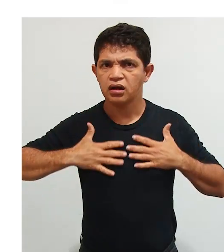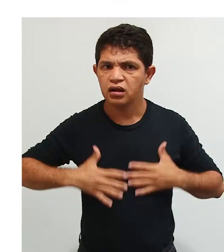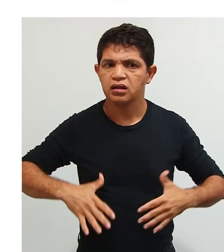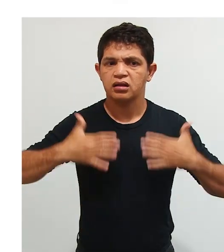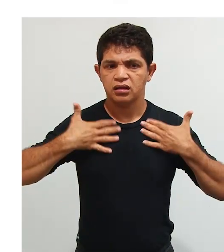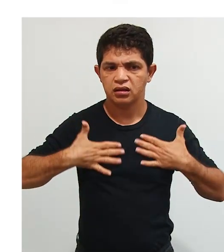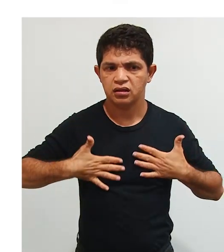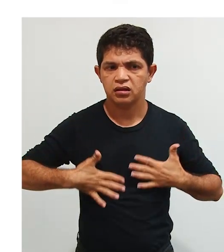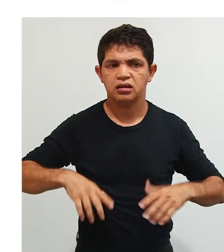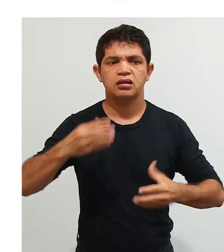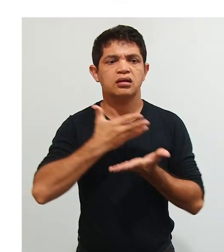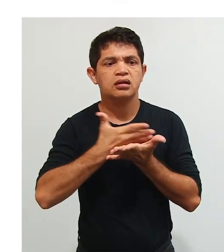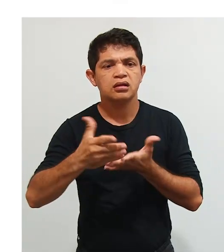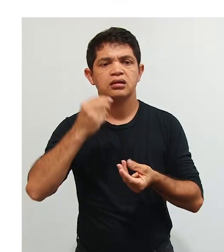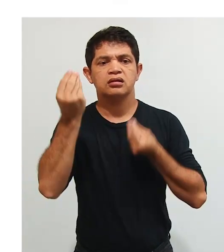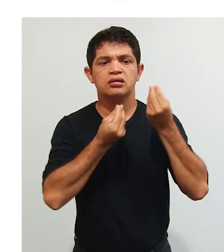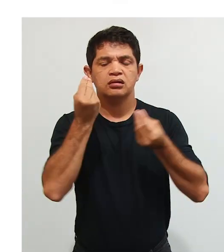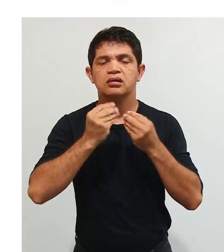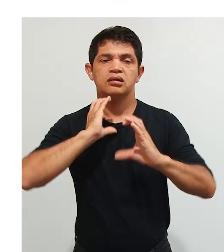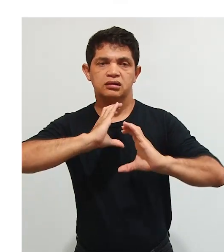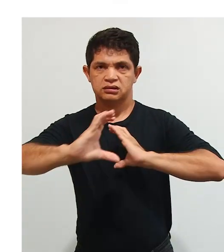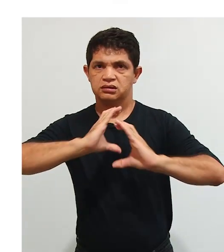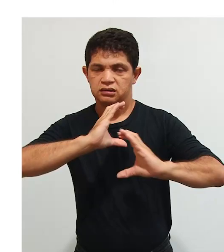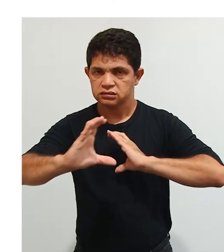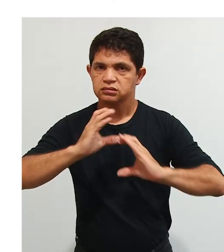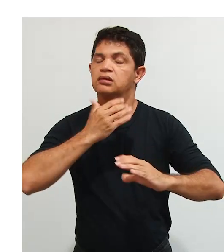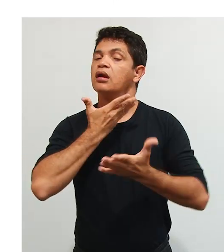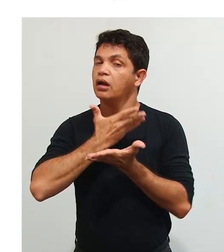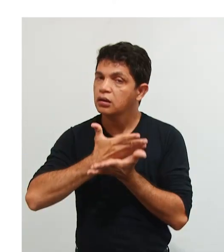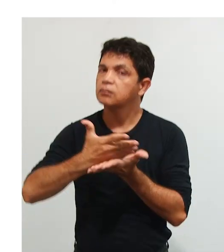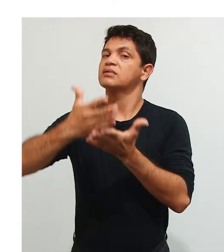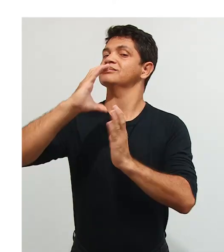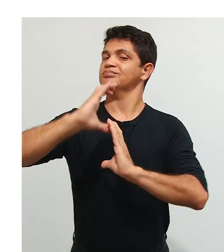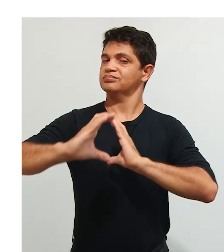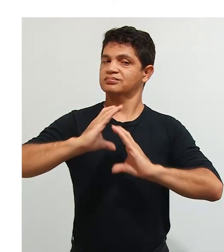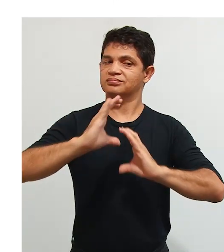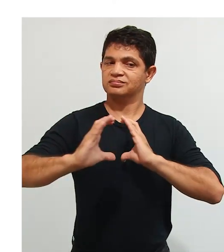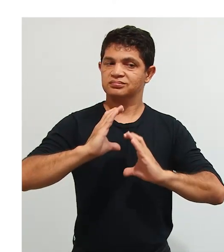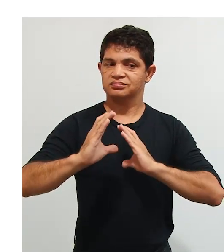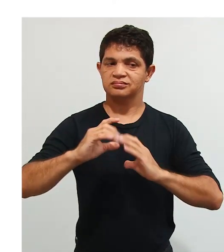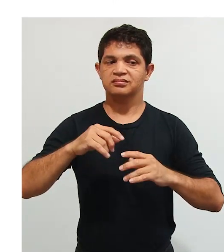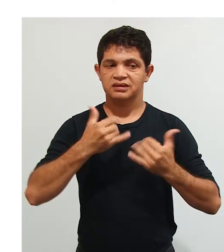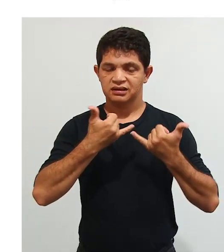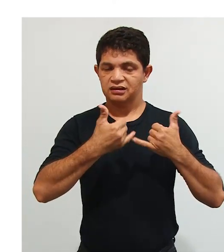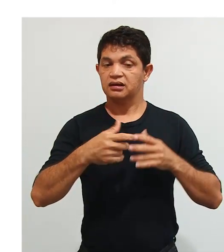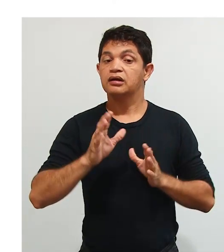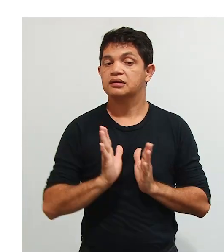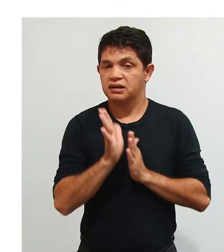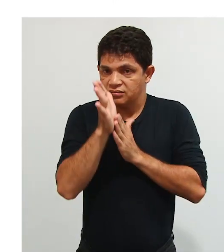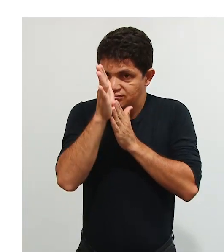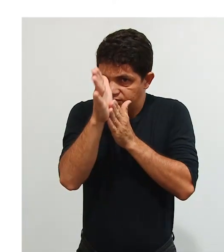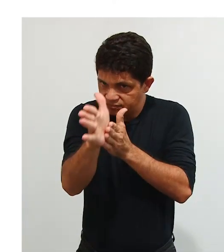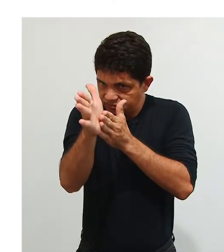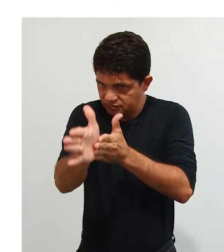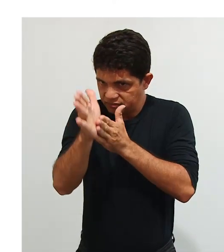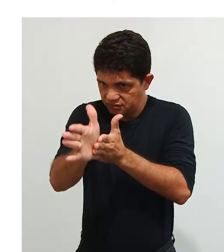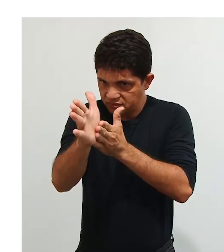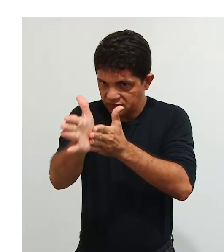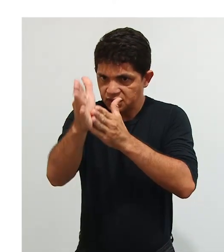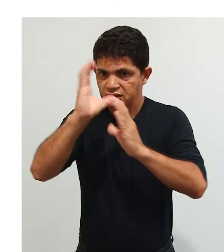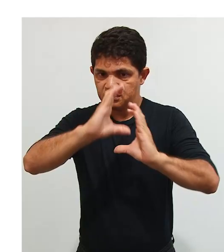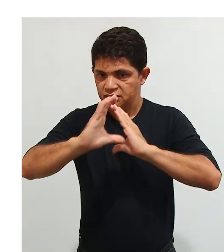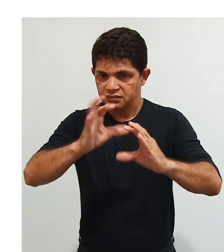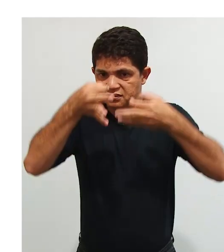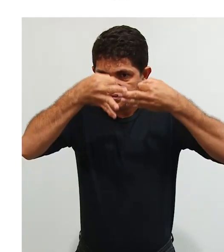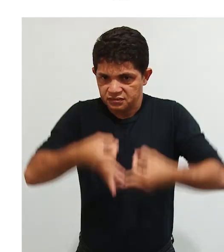acalmar-se antes de iniciar uma comunicação. Alinhar essa comunicação ao